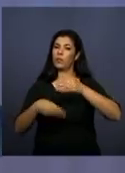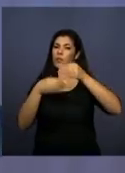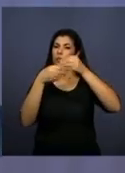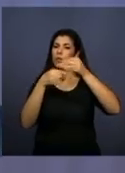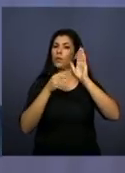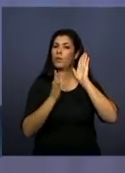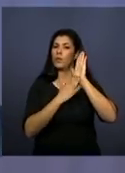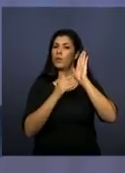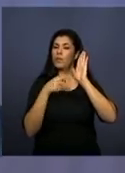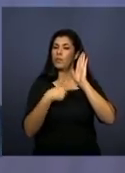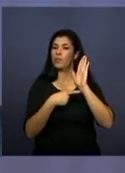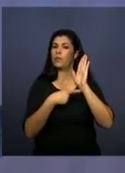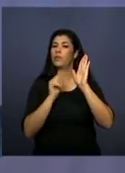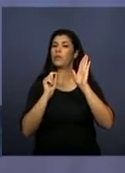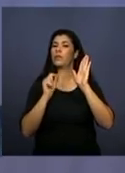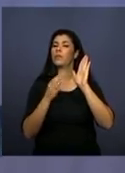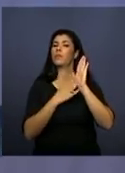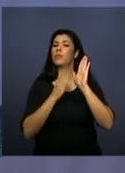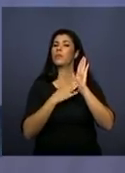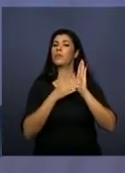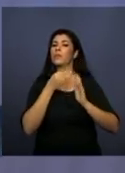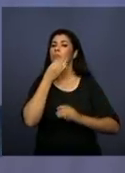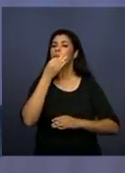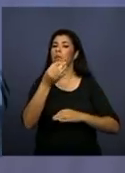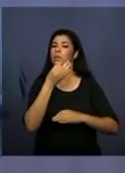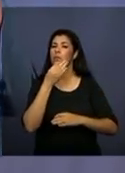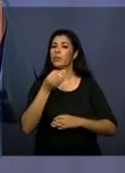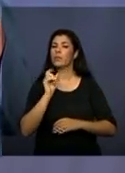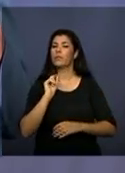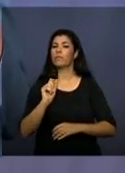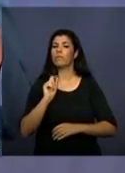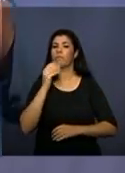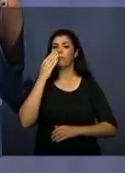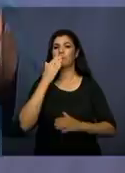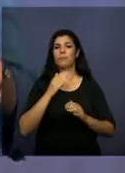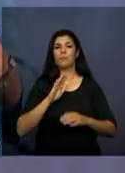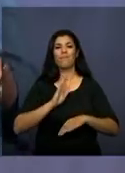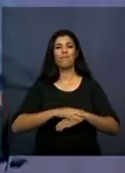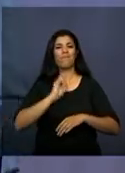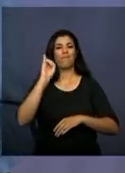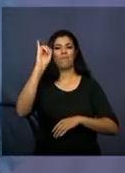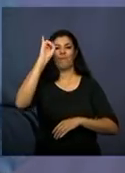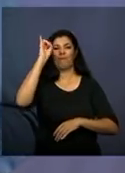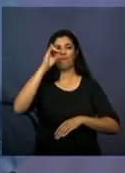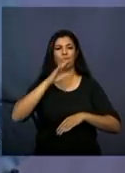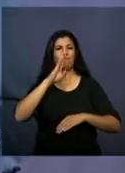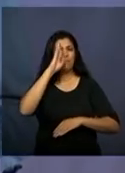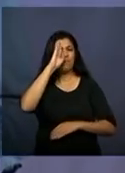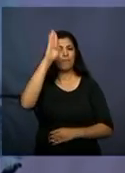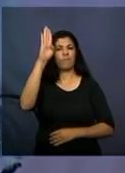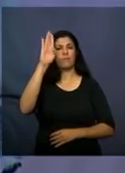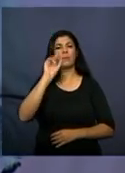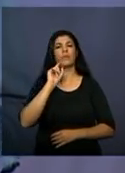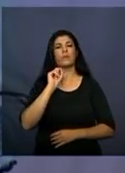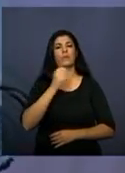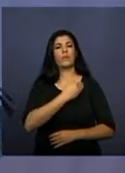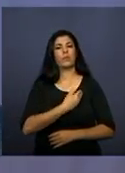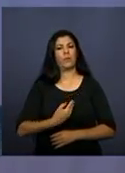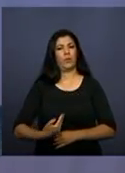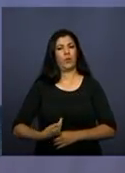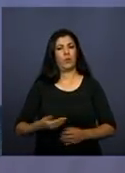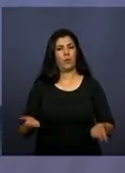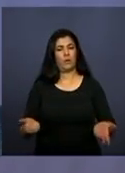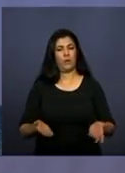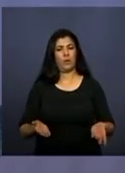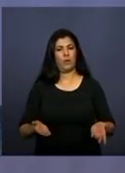uma proposta que é a proposta, eu diria assim, a proposta mãe do governo, que é